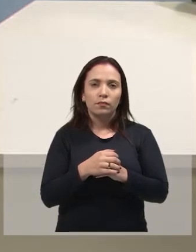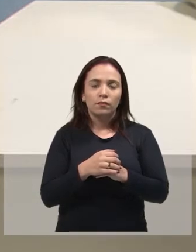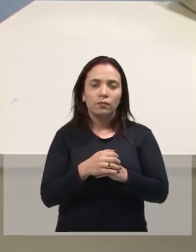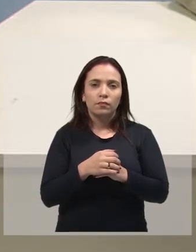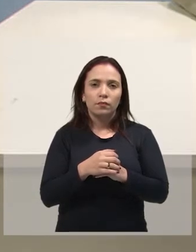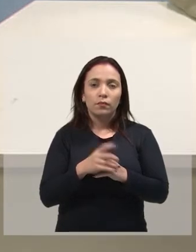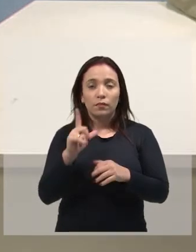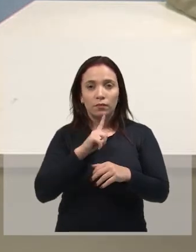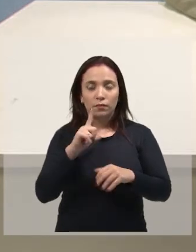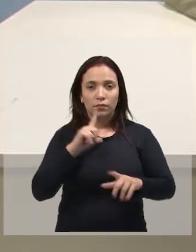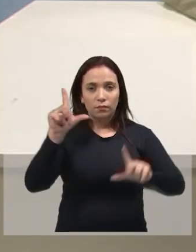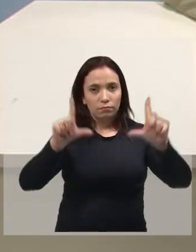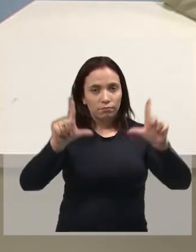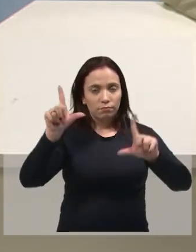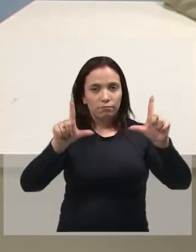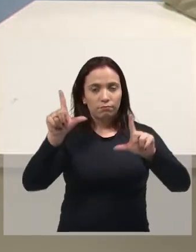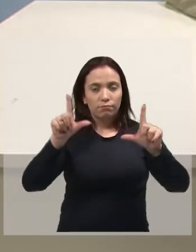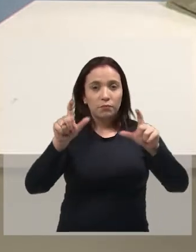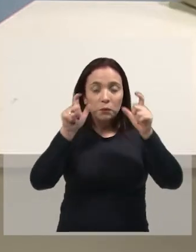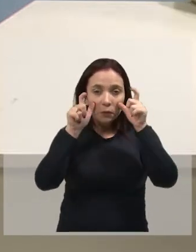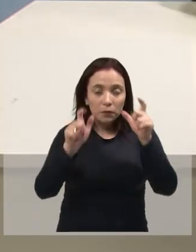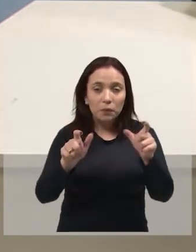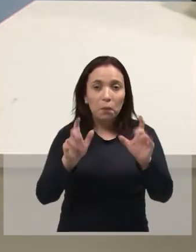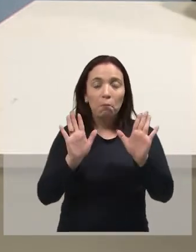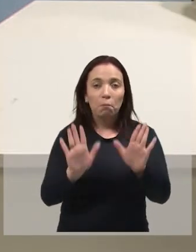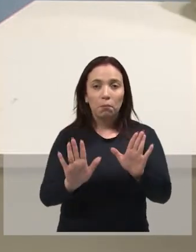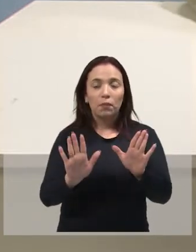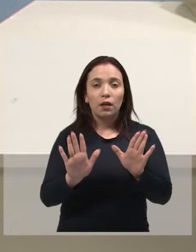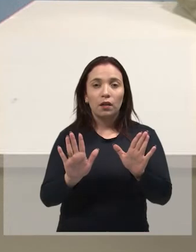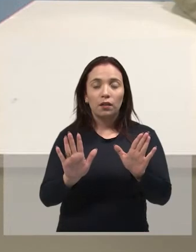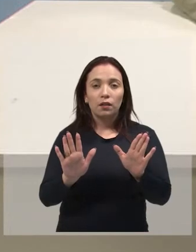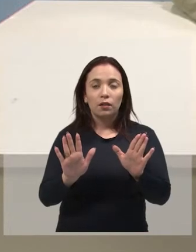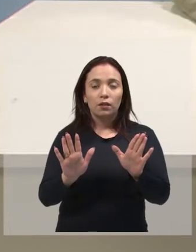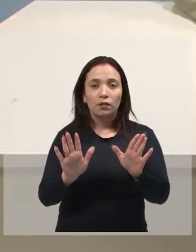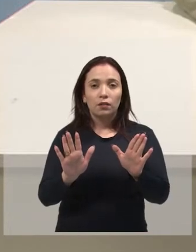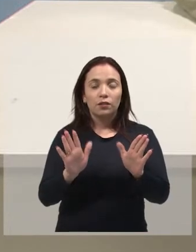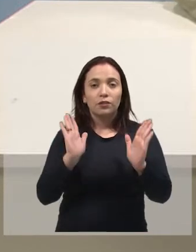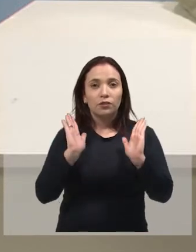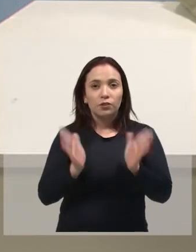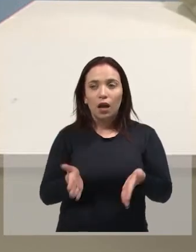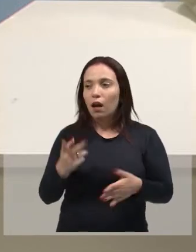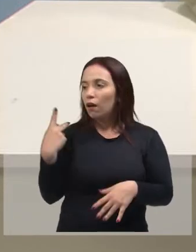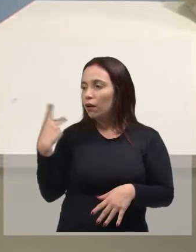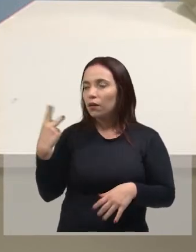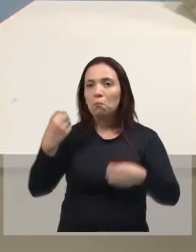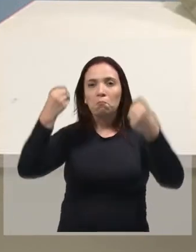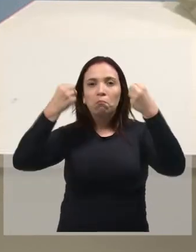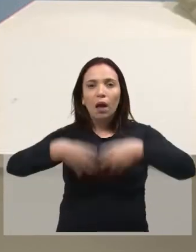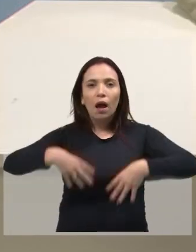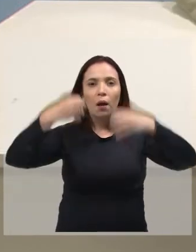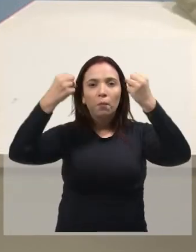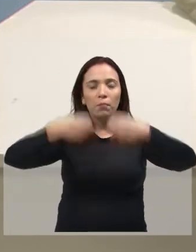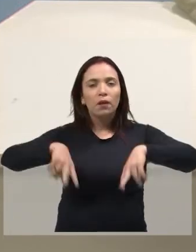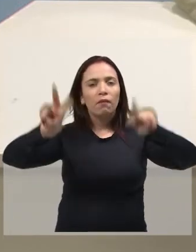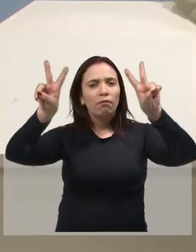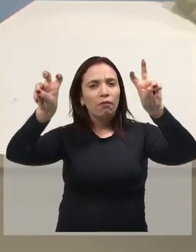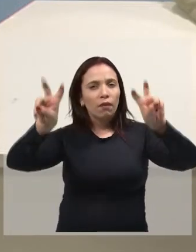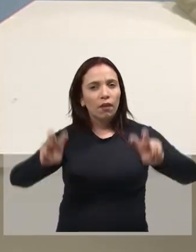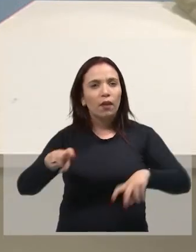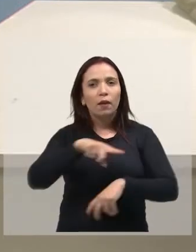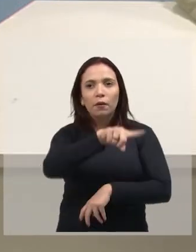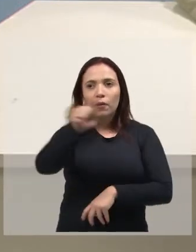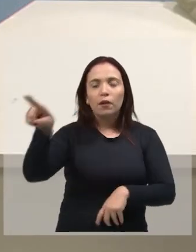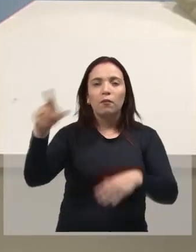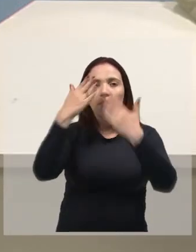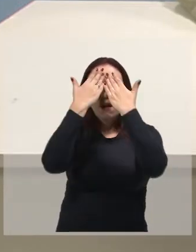nós tínhamos aqui uma reportagem bem interessante, mas como já trouxemos demandas que atualizaram os